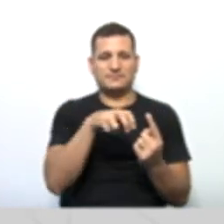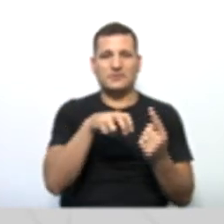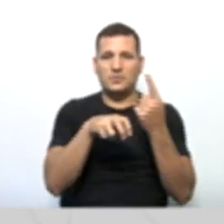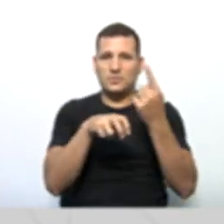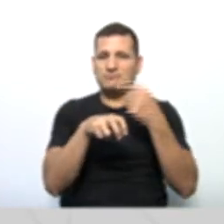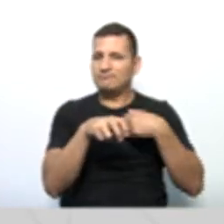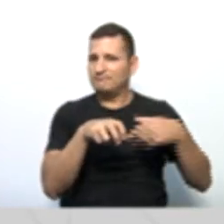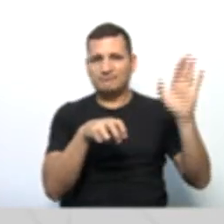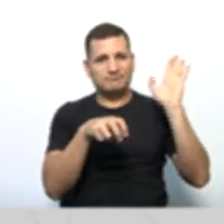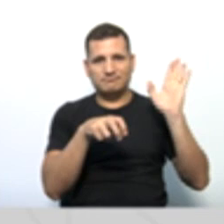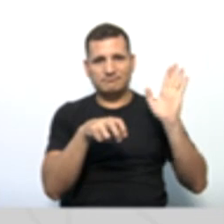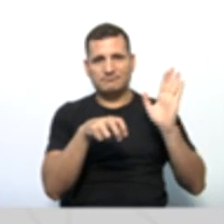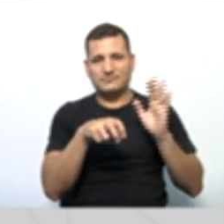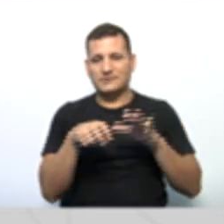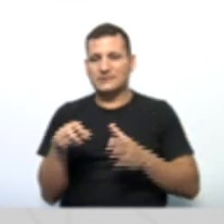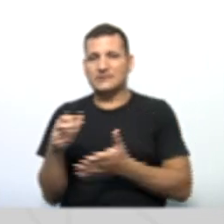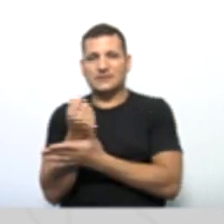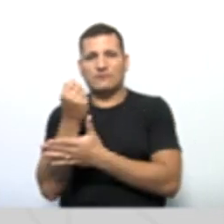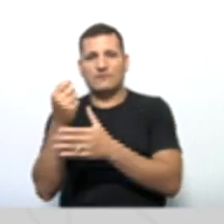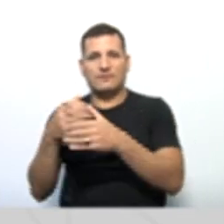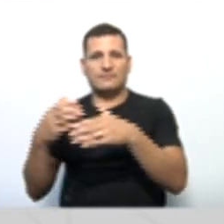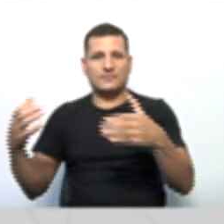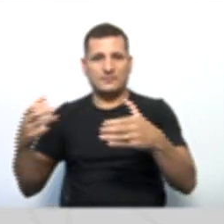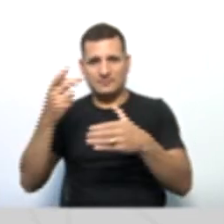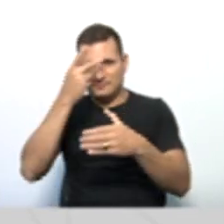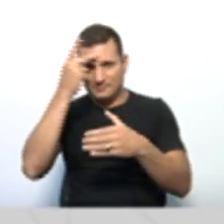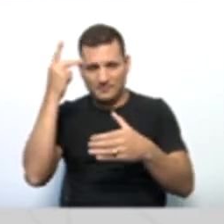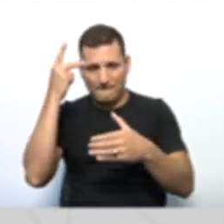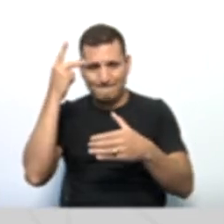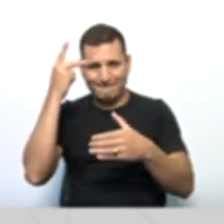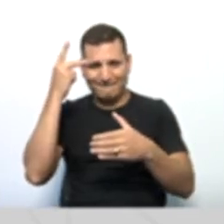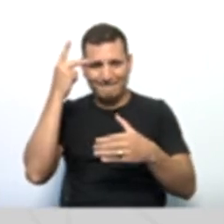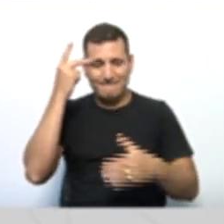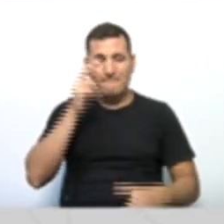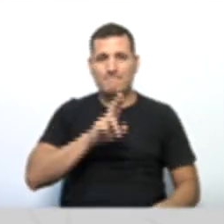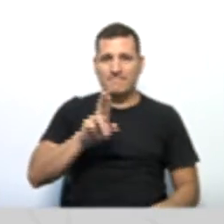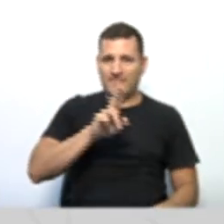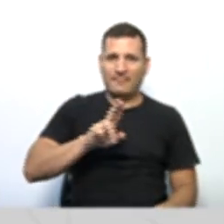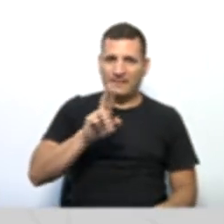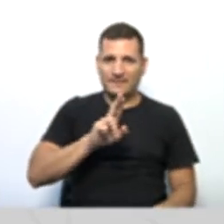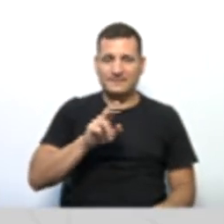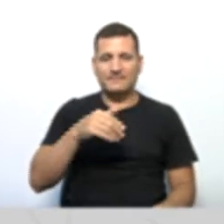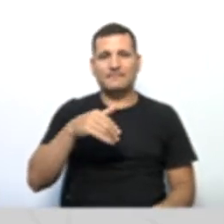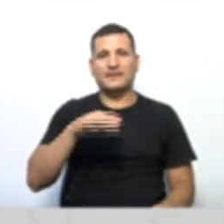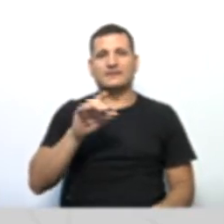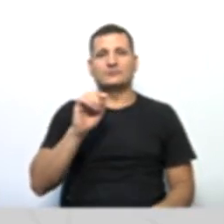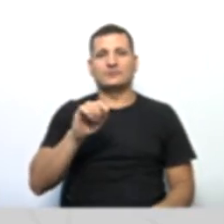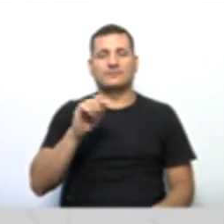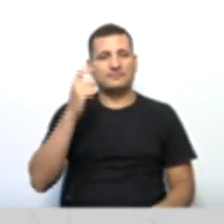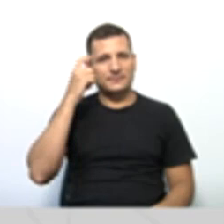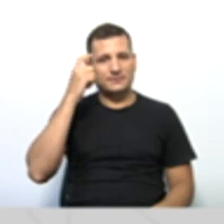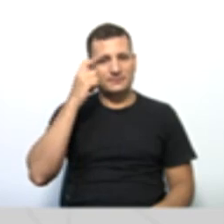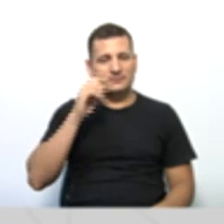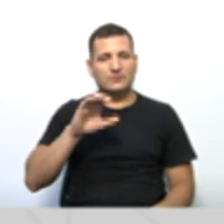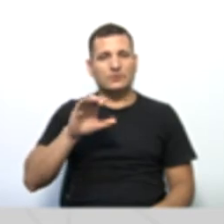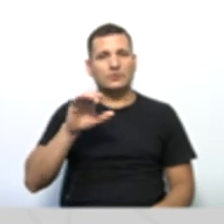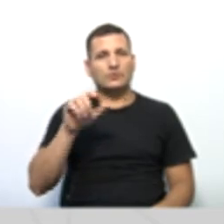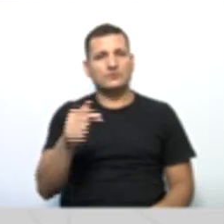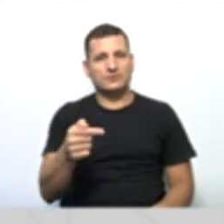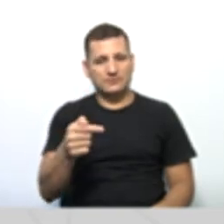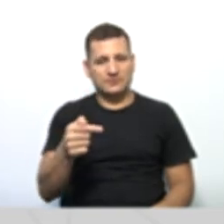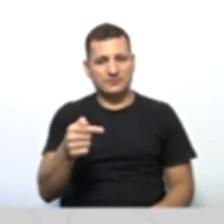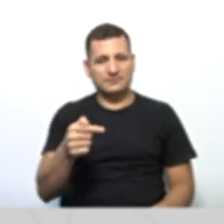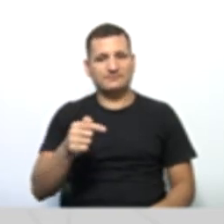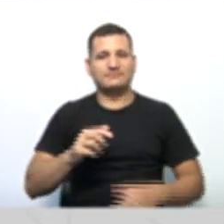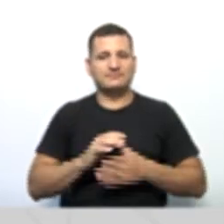tem que salvar a maior quantidade de pessoas. O utilitarismo vai muito pela consequência. Então, isso não tem mais